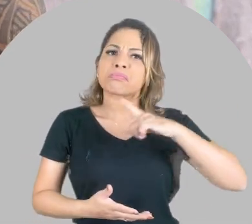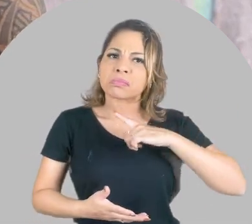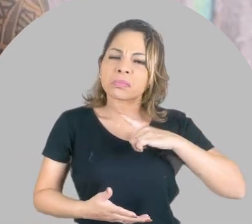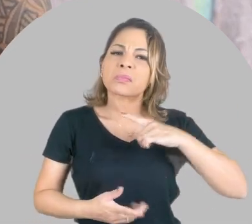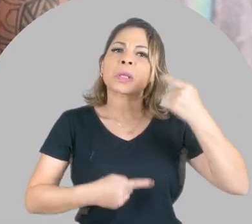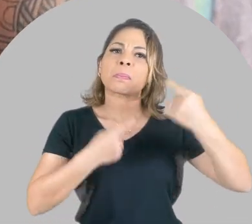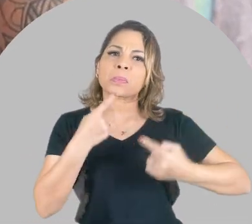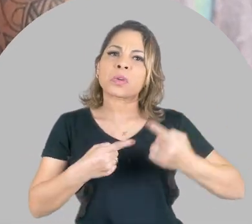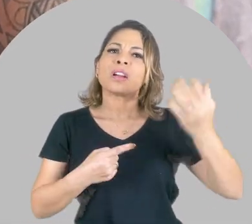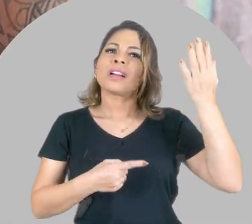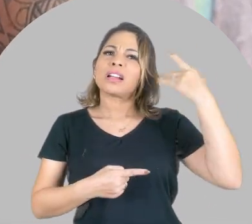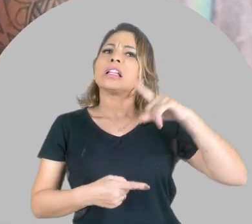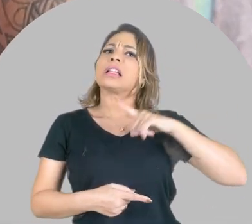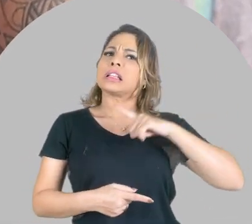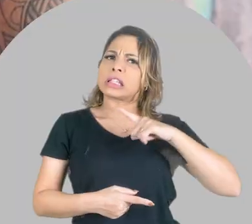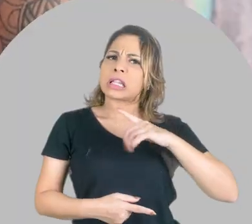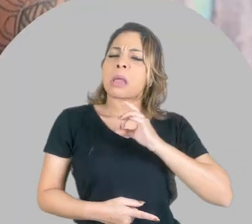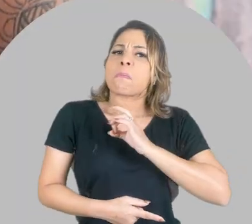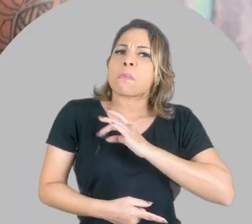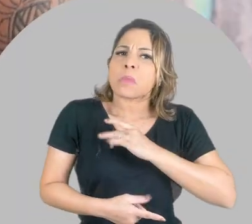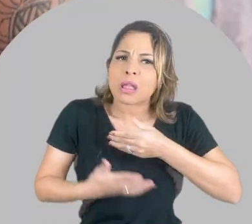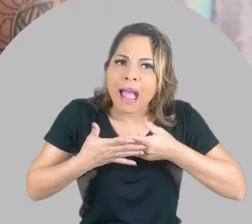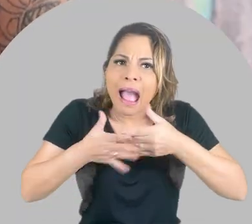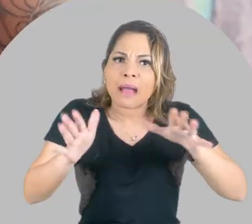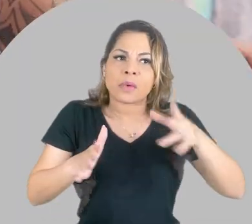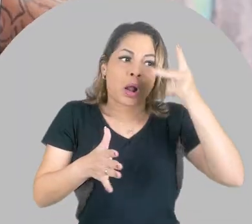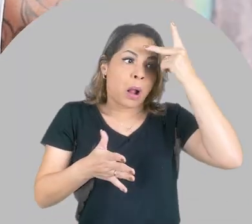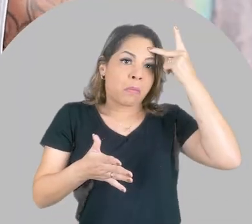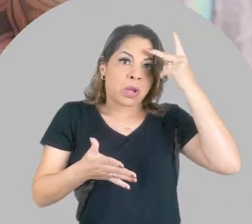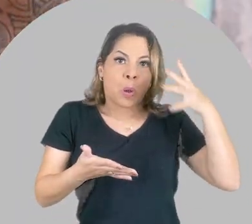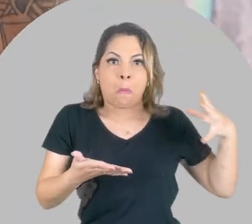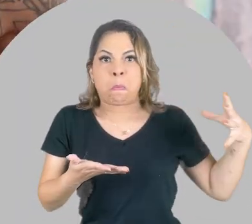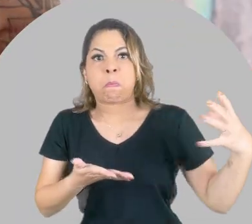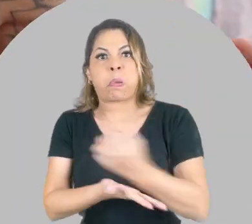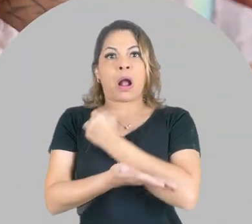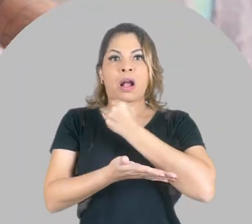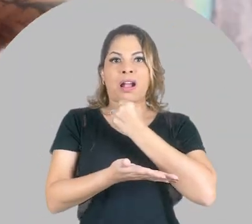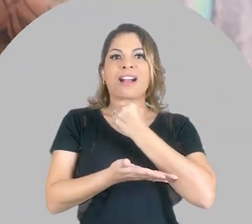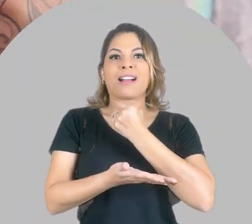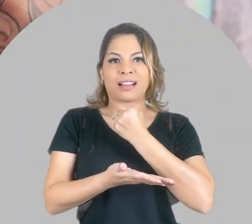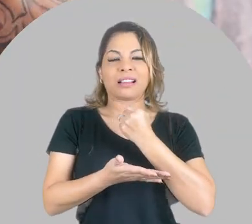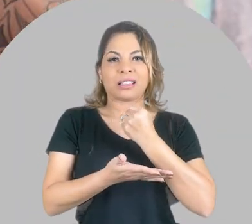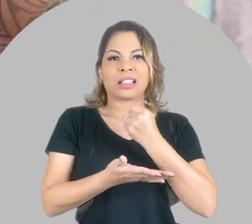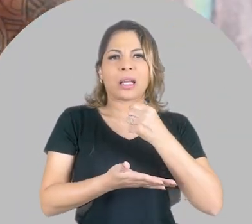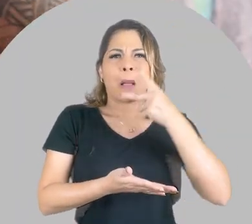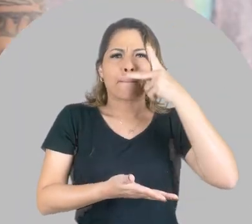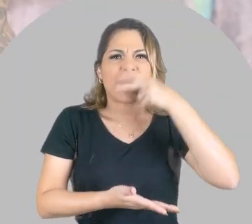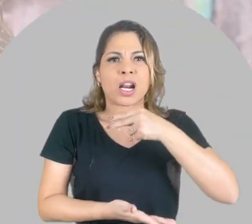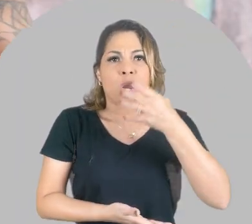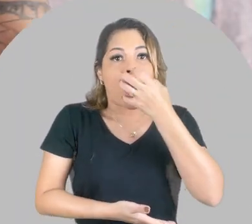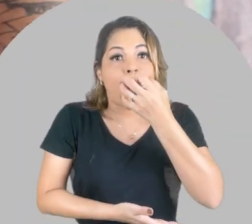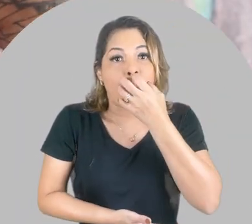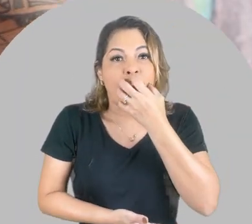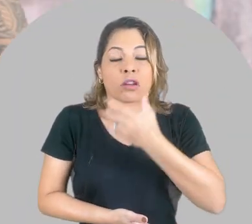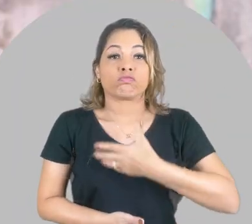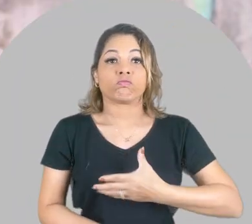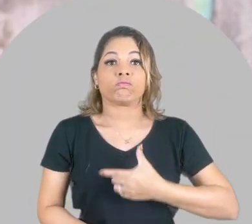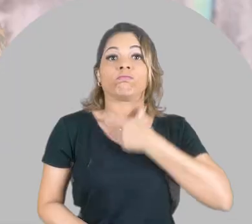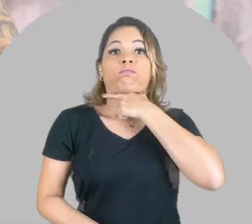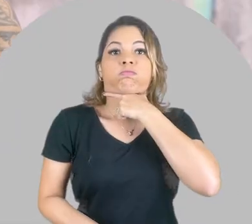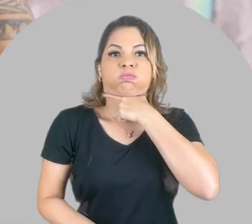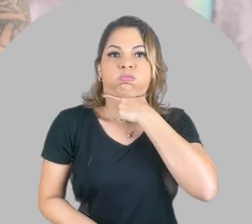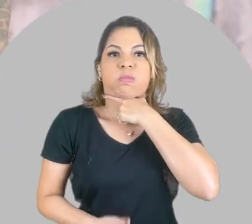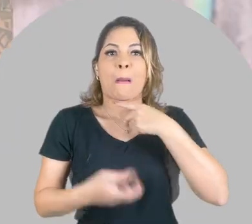somos os políticos. A gente também não foi só cruel não, entendeu? A gente tinha medo de abrir e alguém chegar e dominar a gente, igual